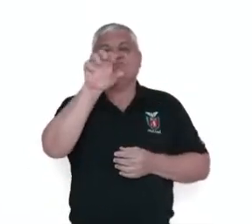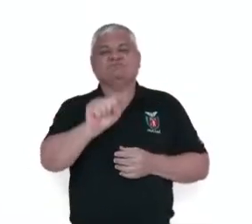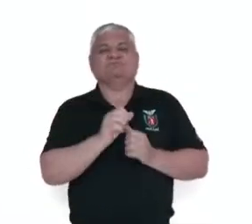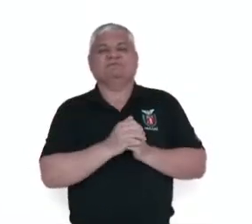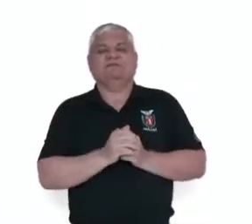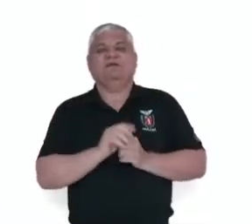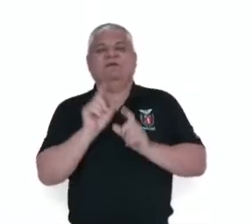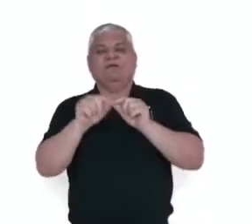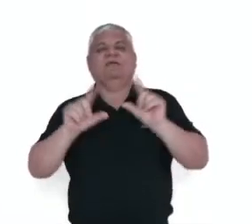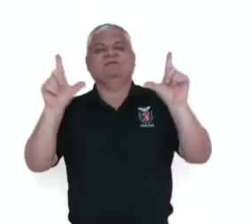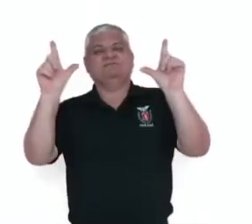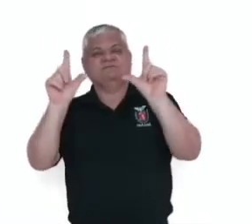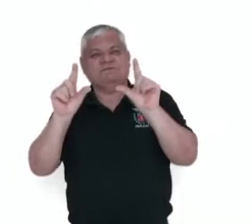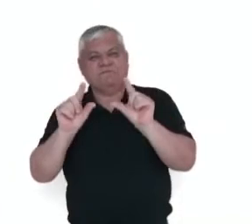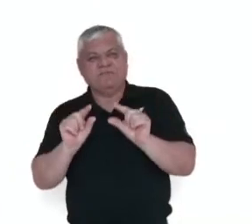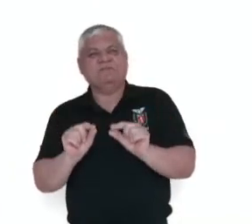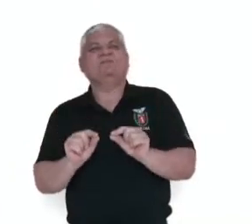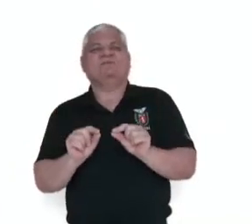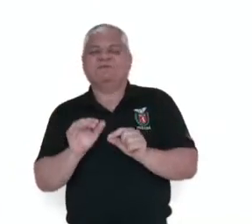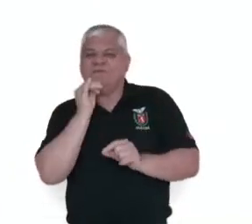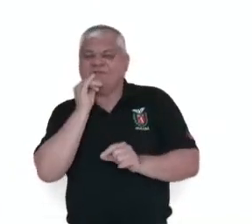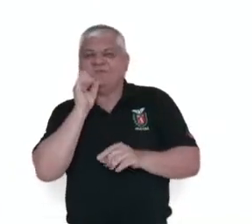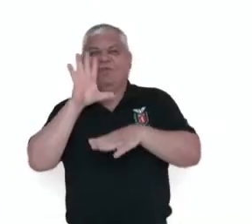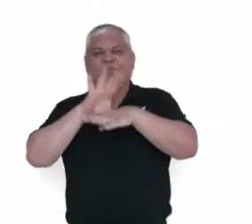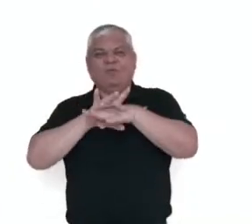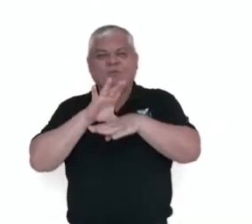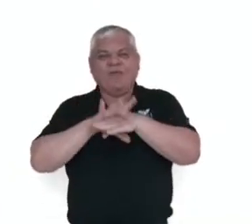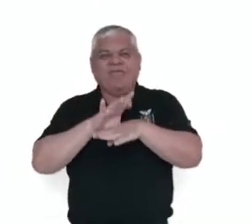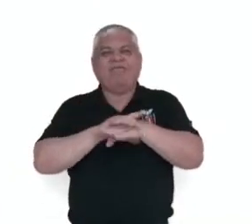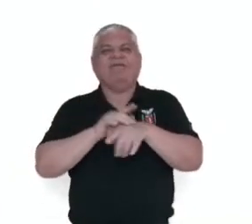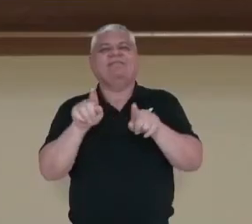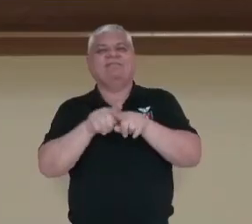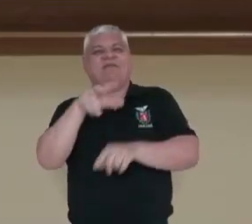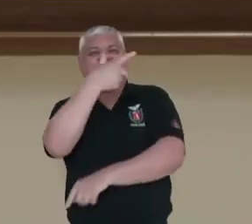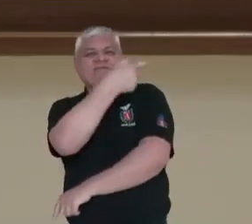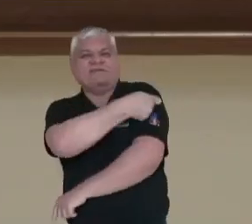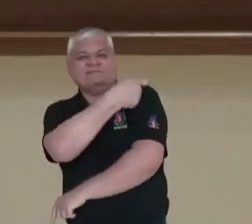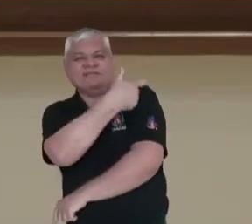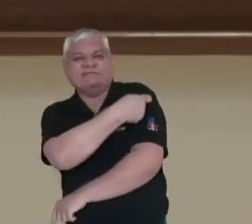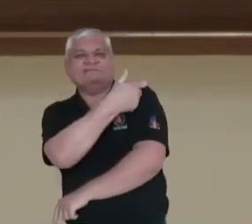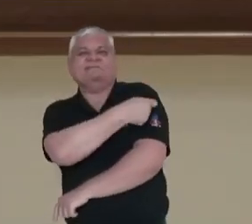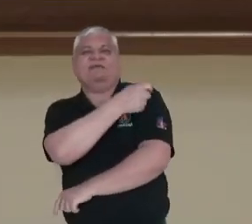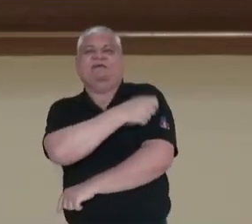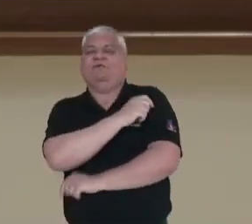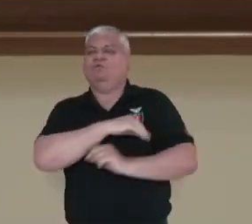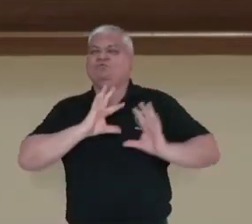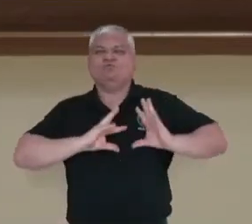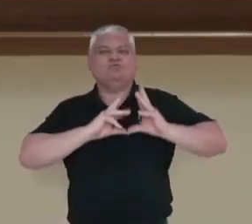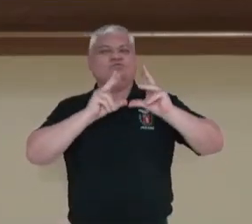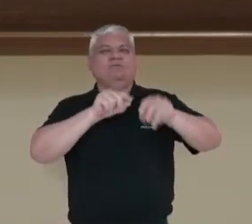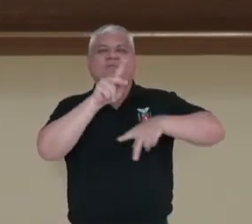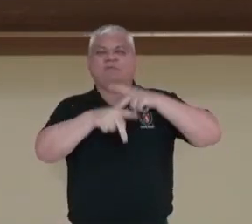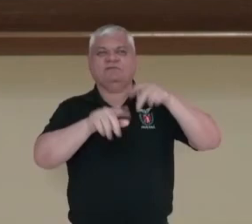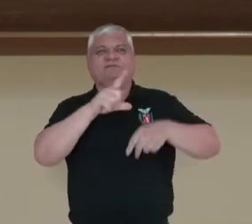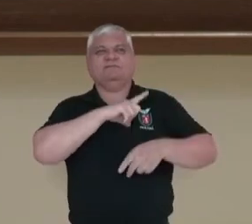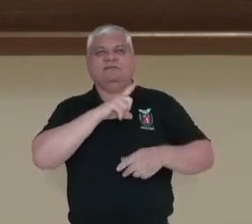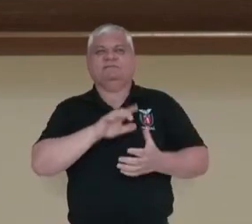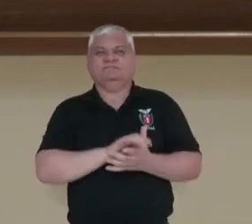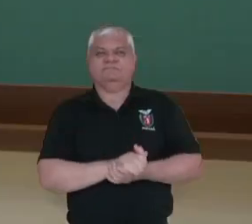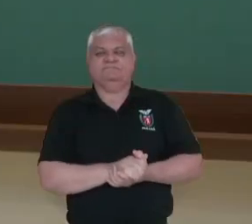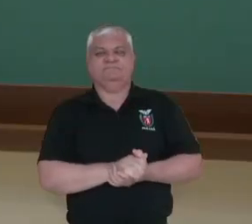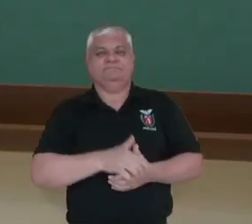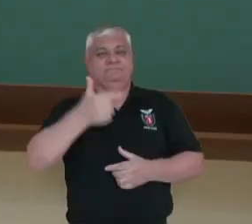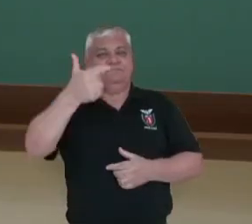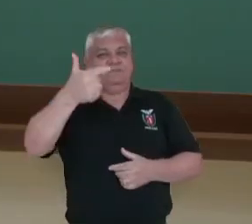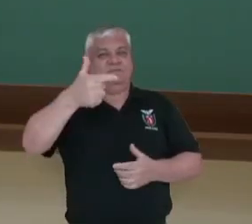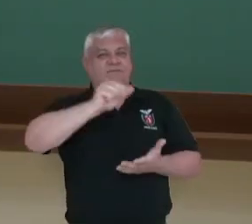e que diminuem doenças endêmicas por meio de campanhas de vacinação em massa. Veja que interessante, né? Vamos